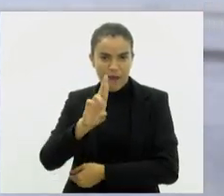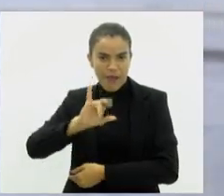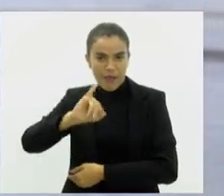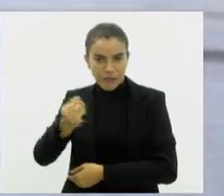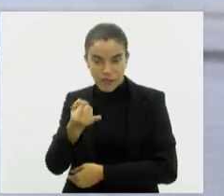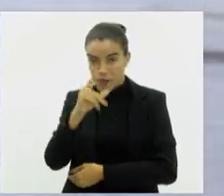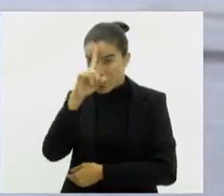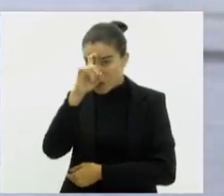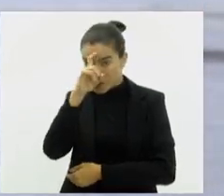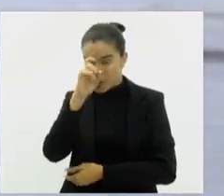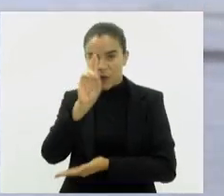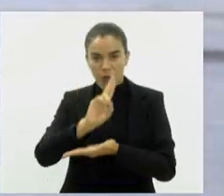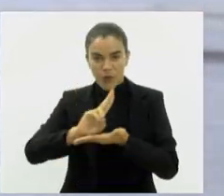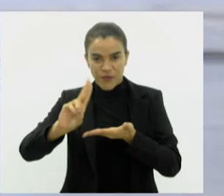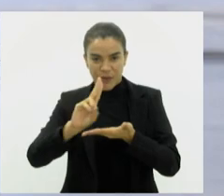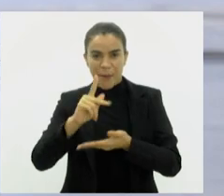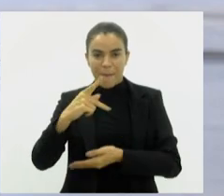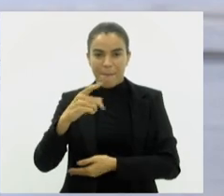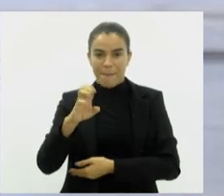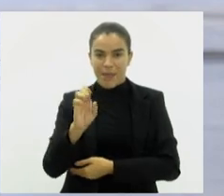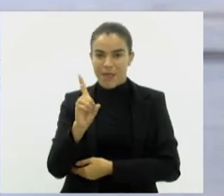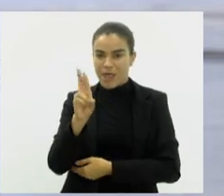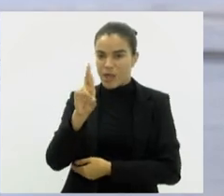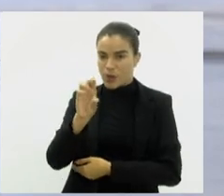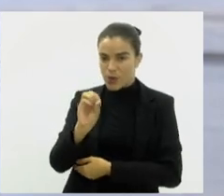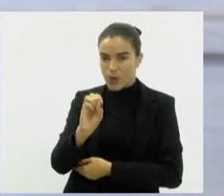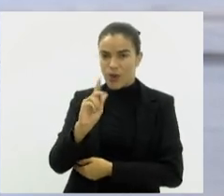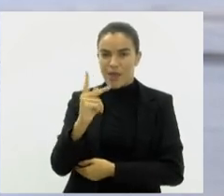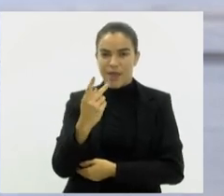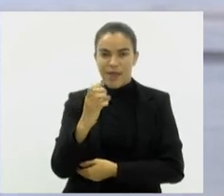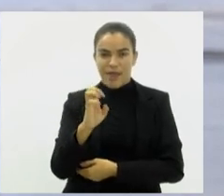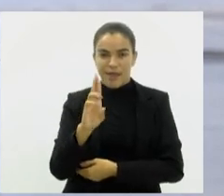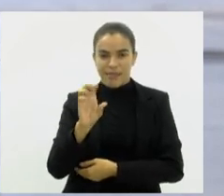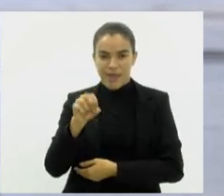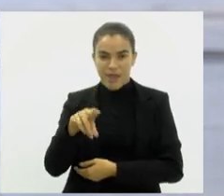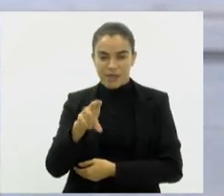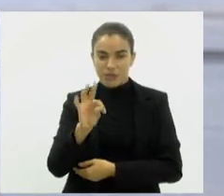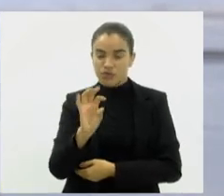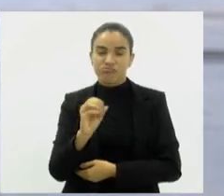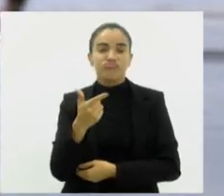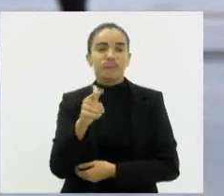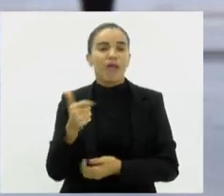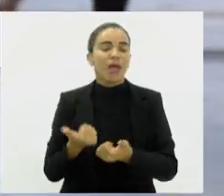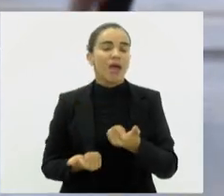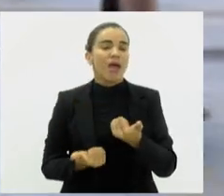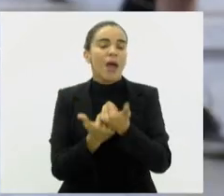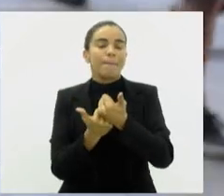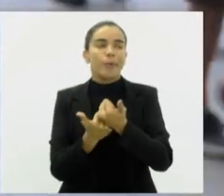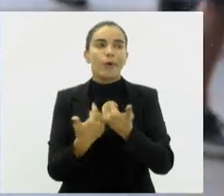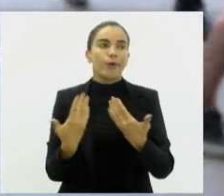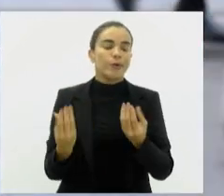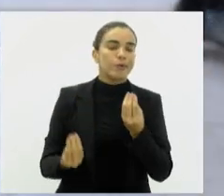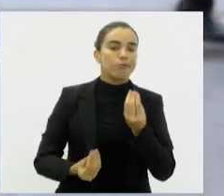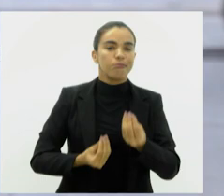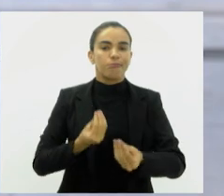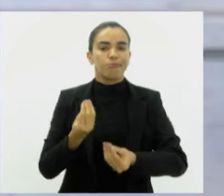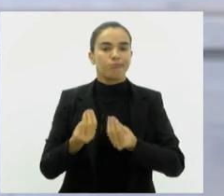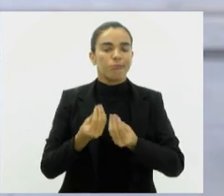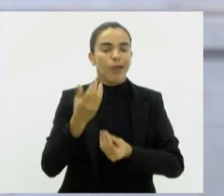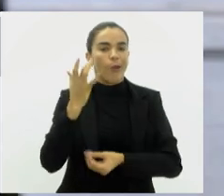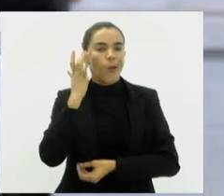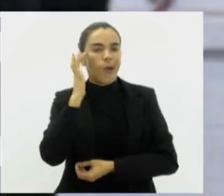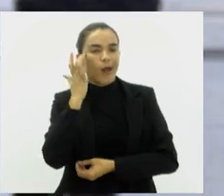Hospital Universitário Pedro Ernesto, mas conta com algum tipo de apoio? A gente não tem um apoio, assim, eu acho que, assim,